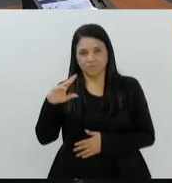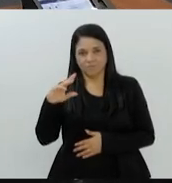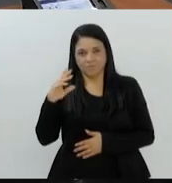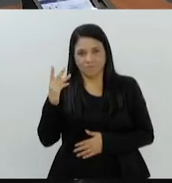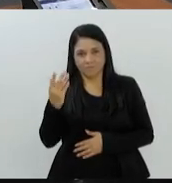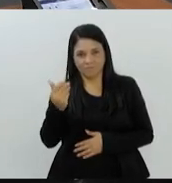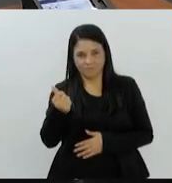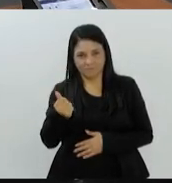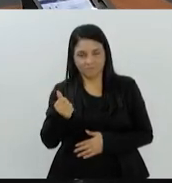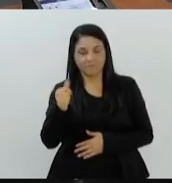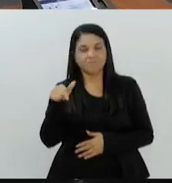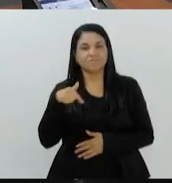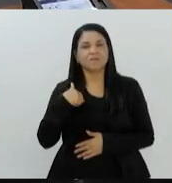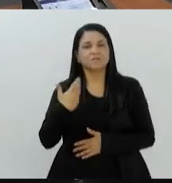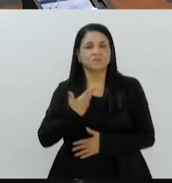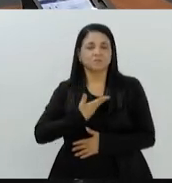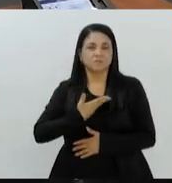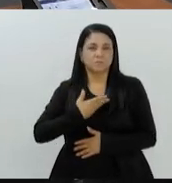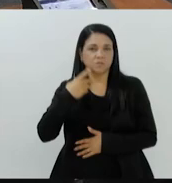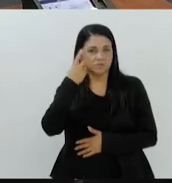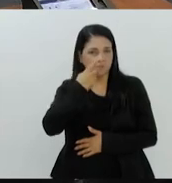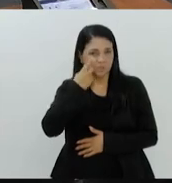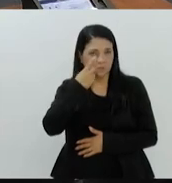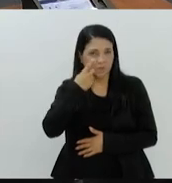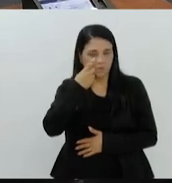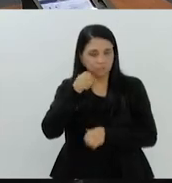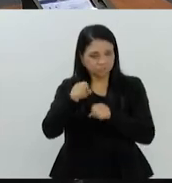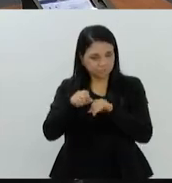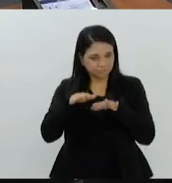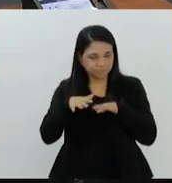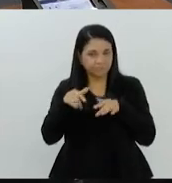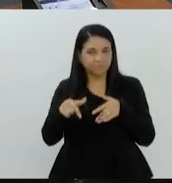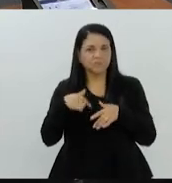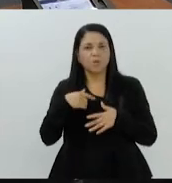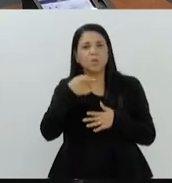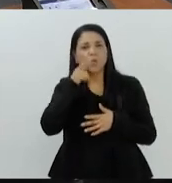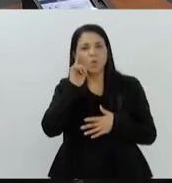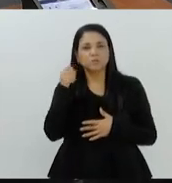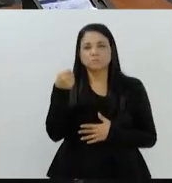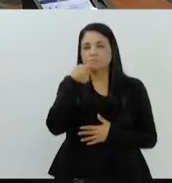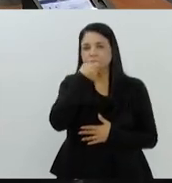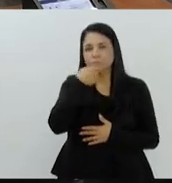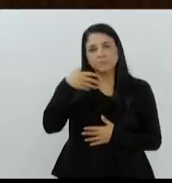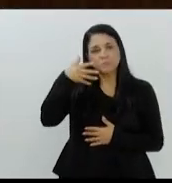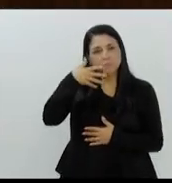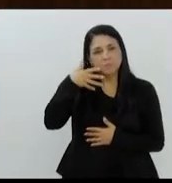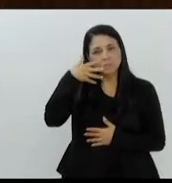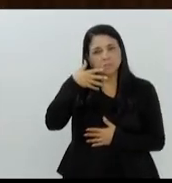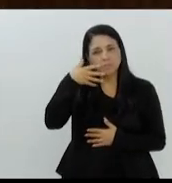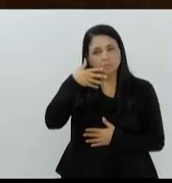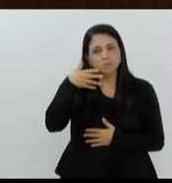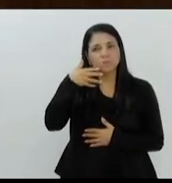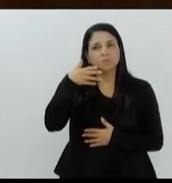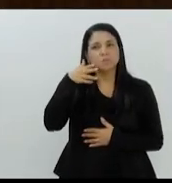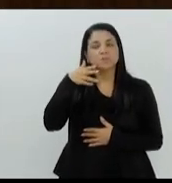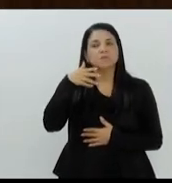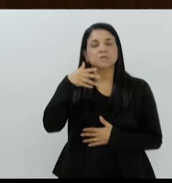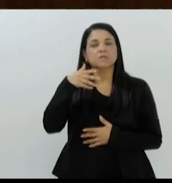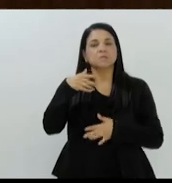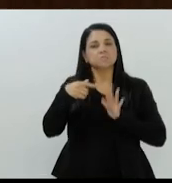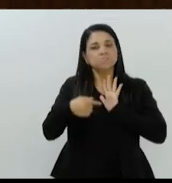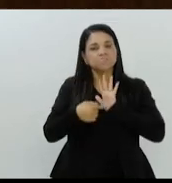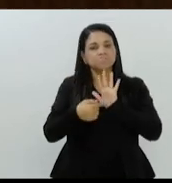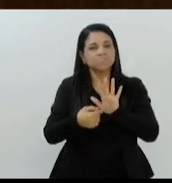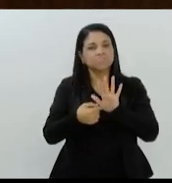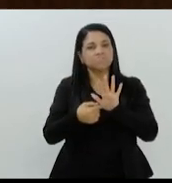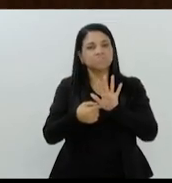aqui, parlamentares, eu ontem usei aqui o microfone para mostrar nossa indignação pela